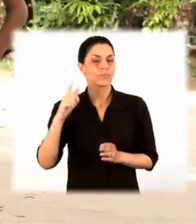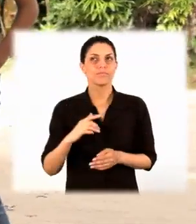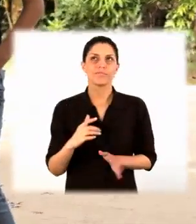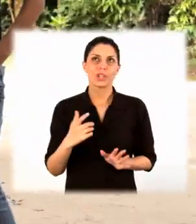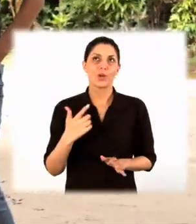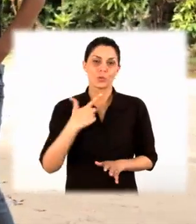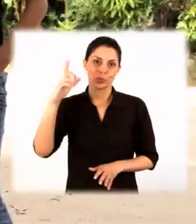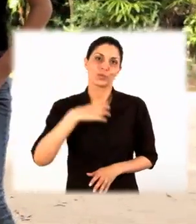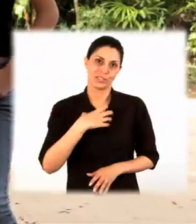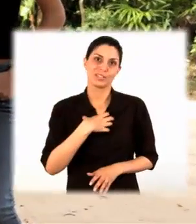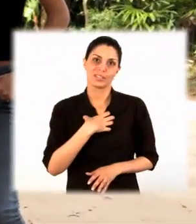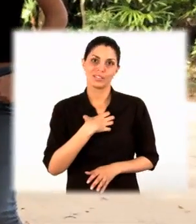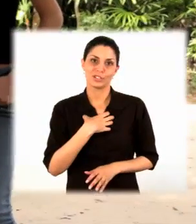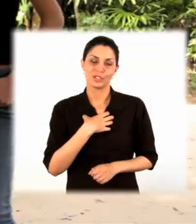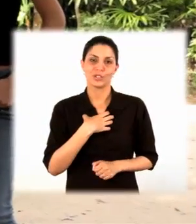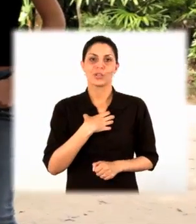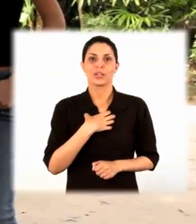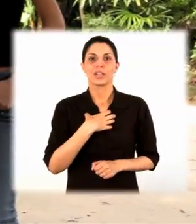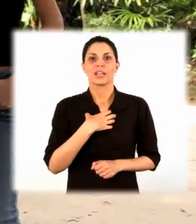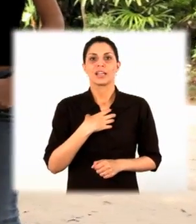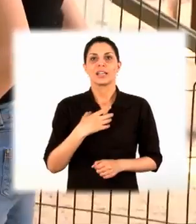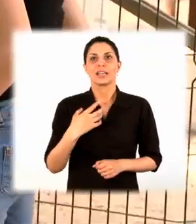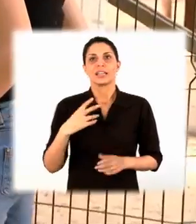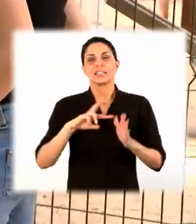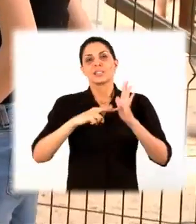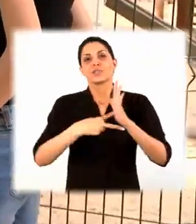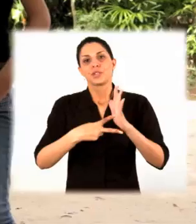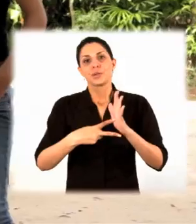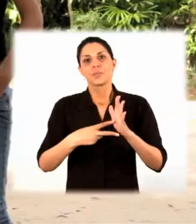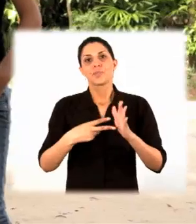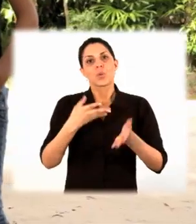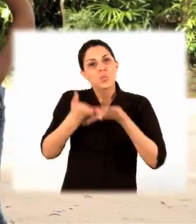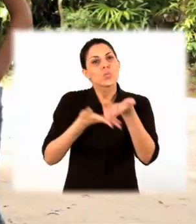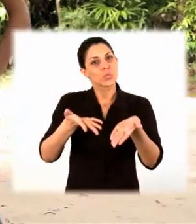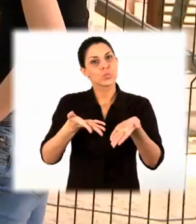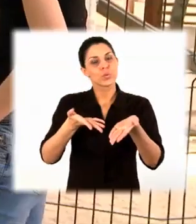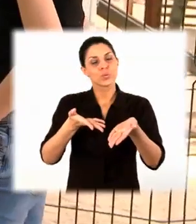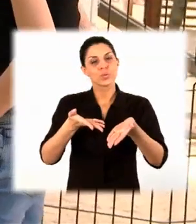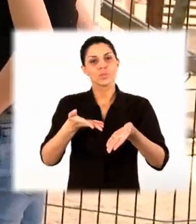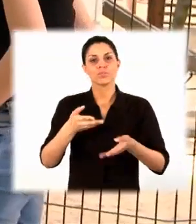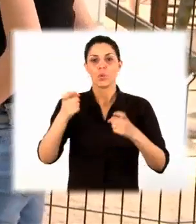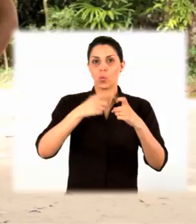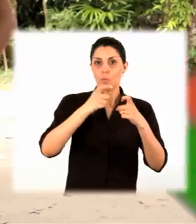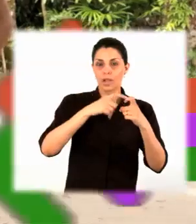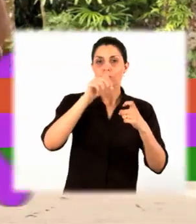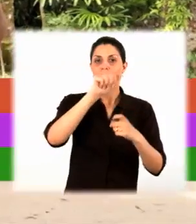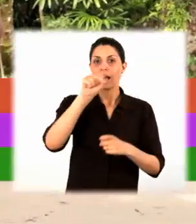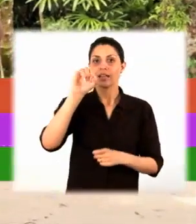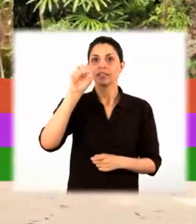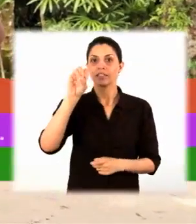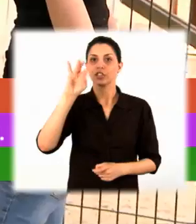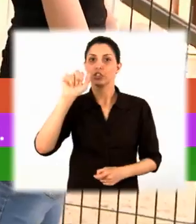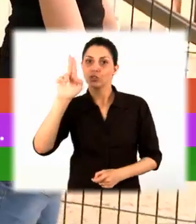Não, assistir Tem outro sentido para assistir? Uma condição de cuidar. O médico assistiu